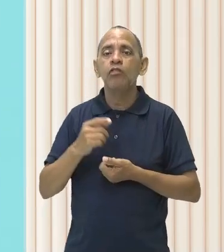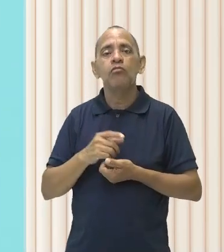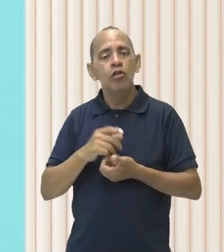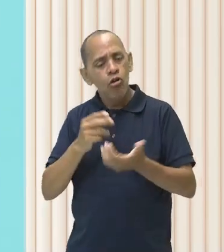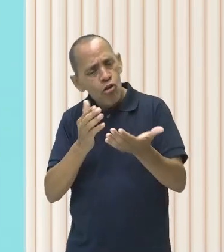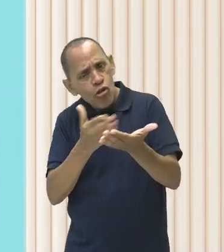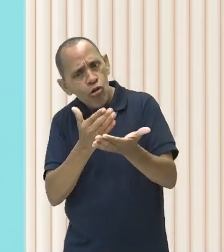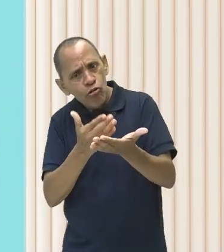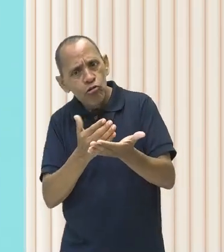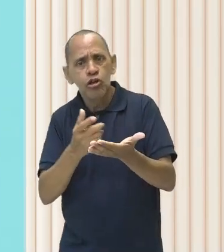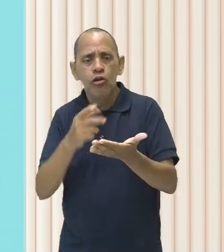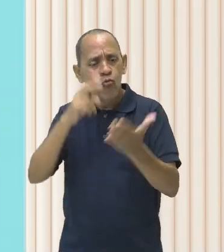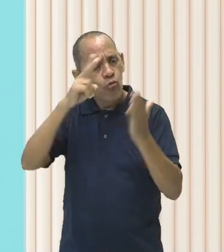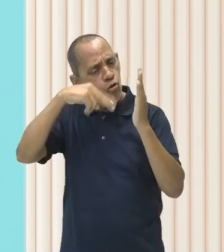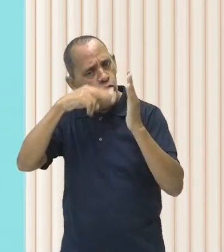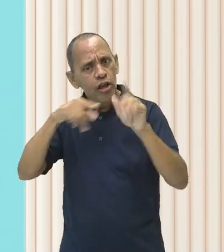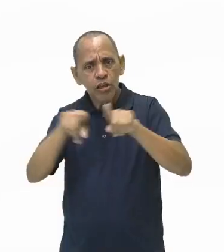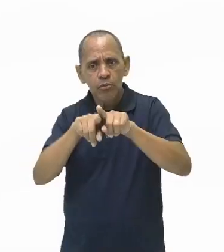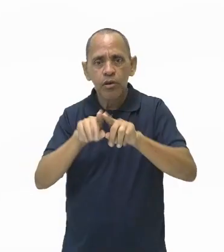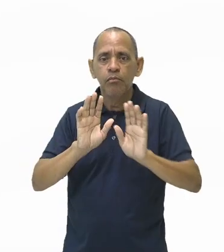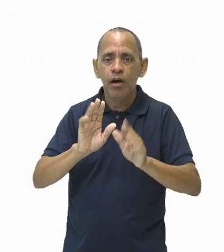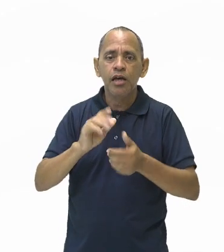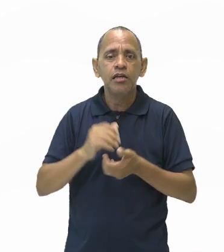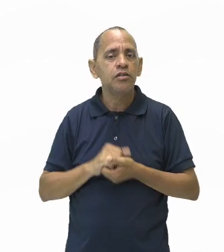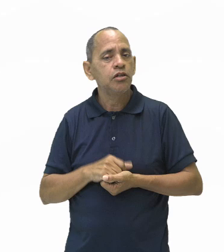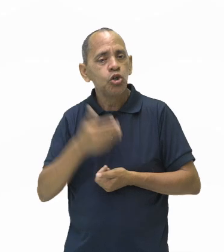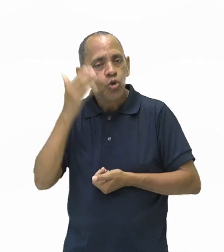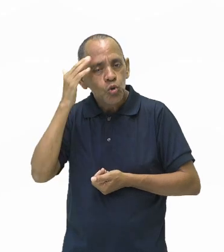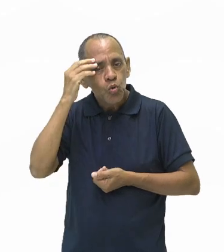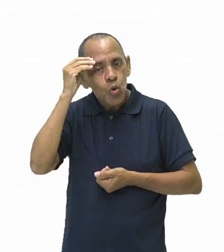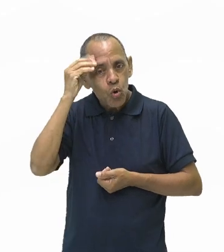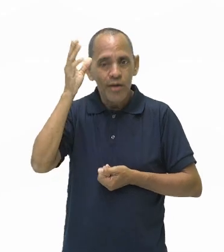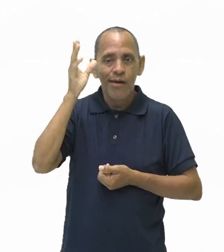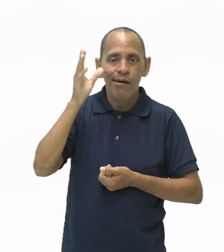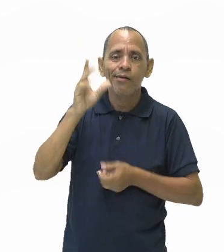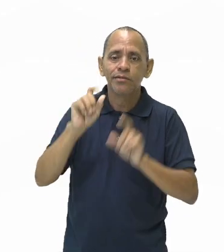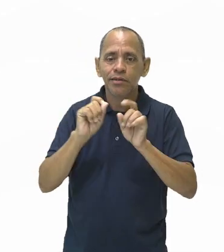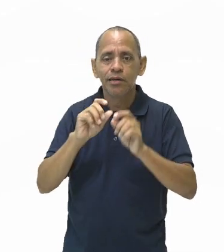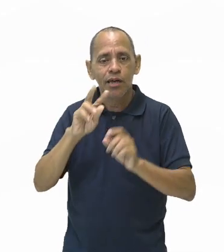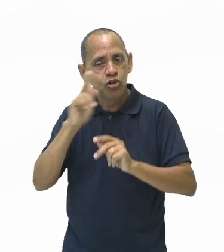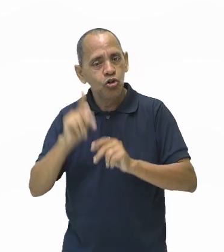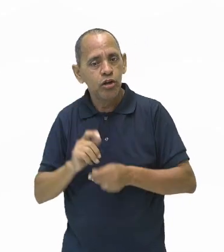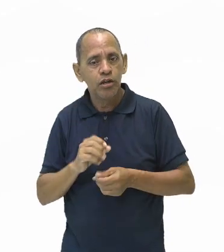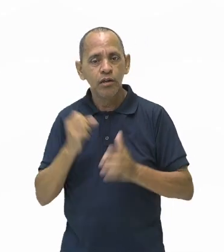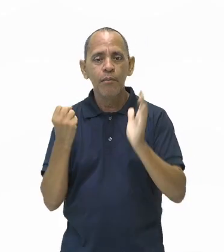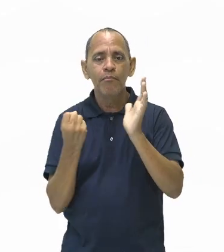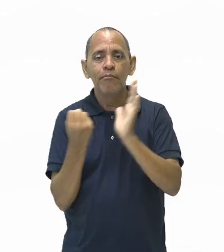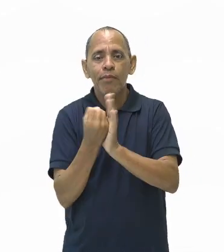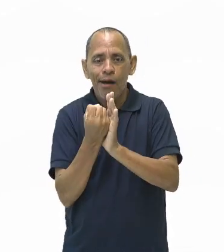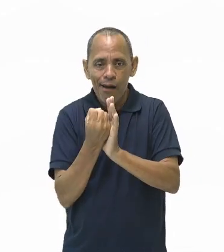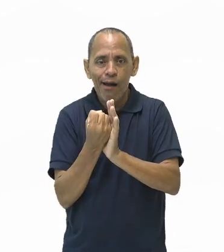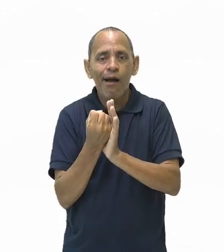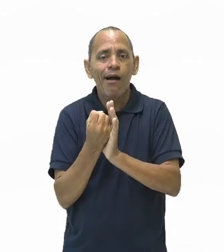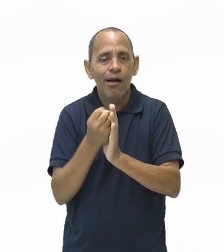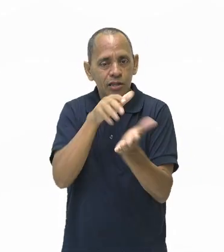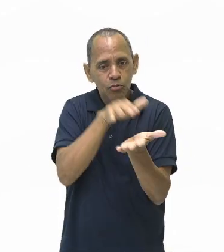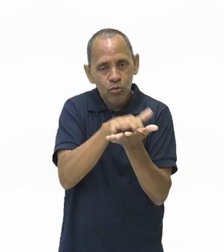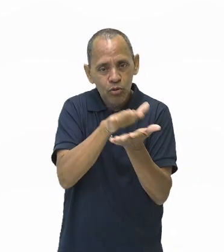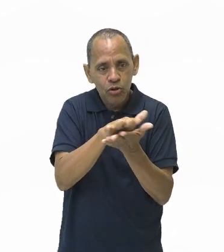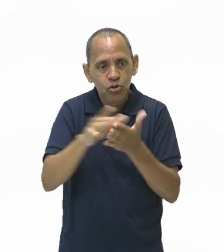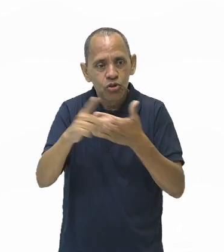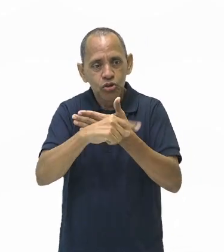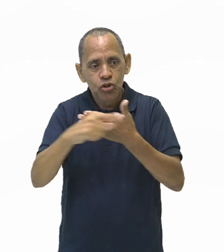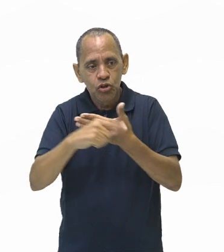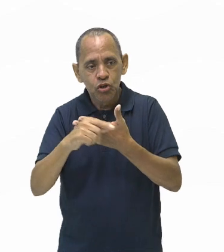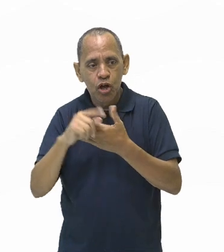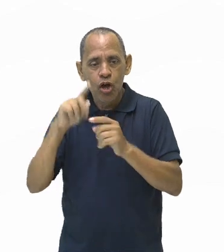autora, então agora você já sabe. Vamos verificar marcas, né, na obra de Clarice Lispector, o que é uma marca registrada que a gente